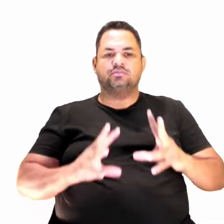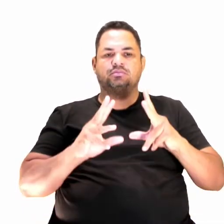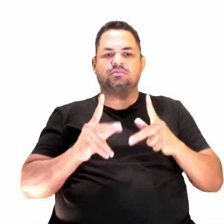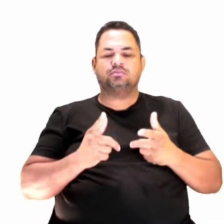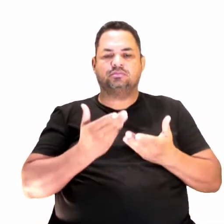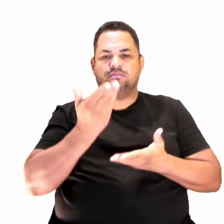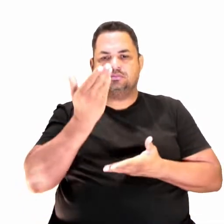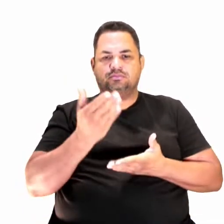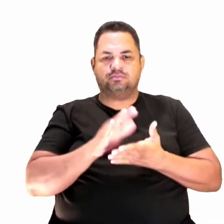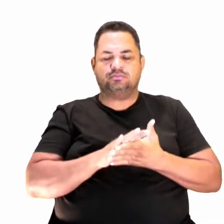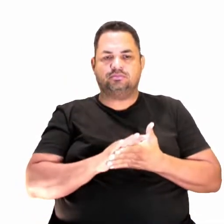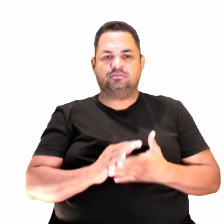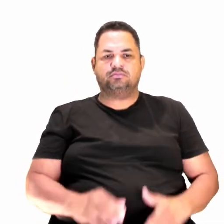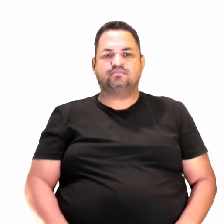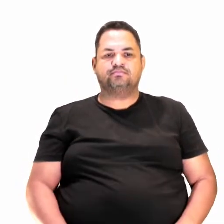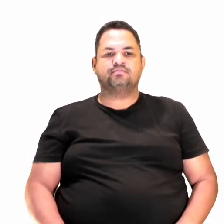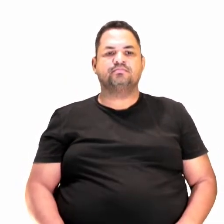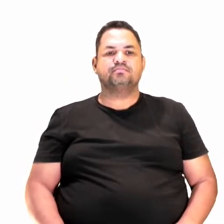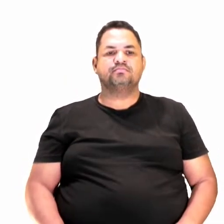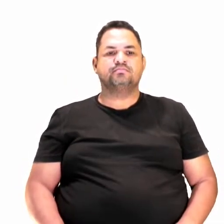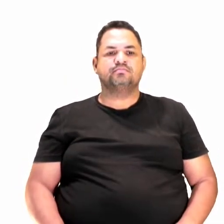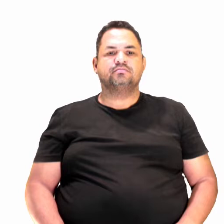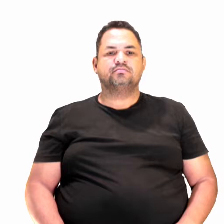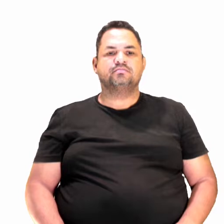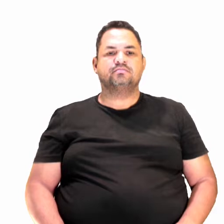essas questões de